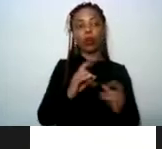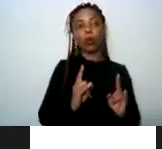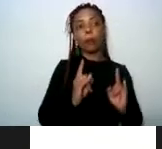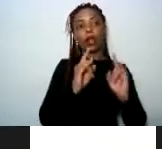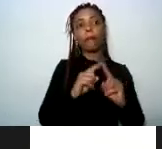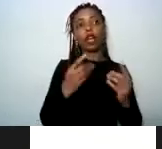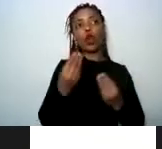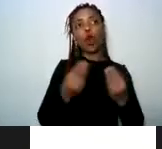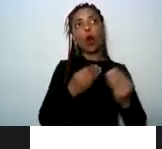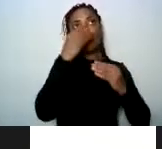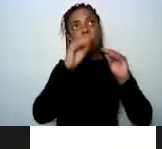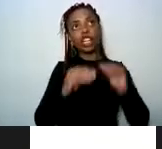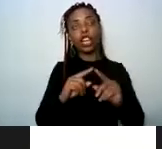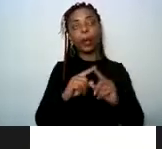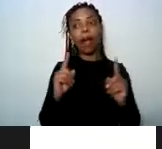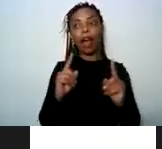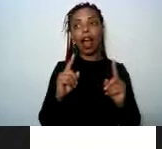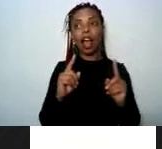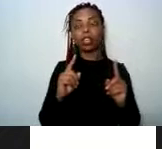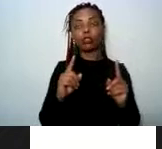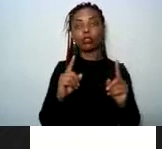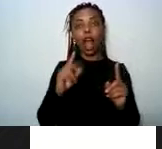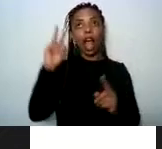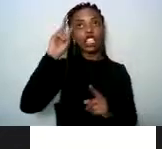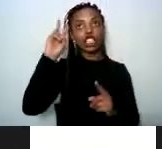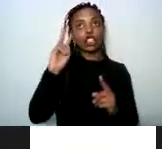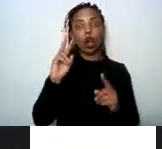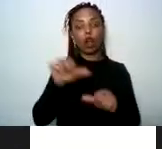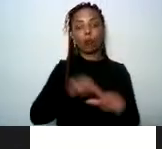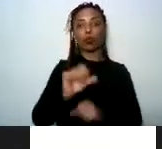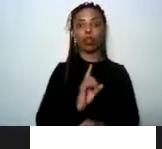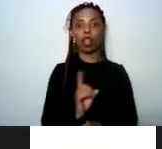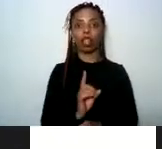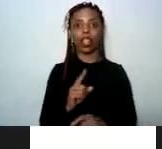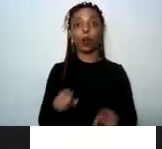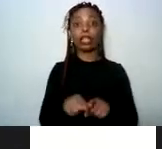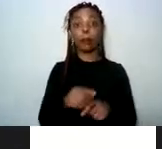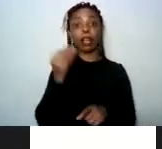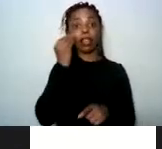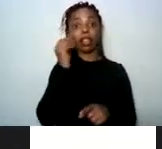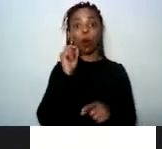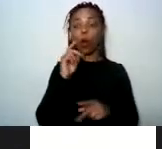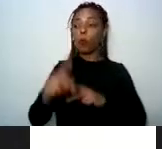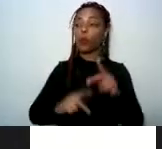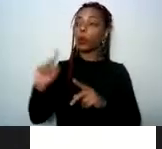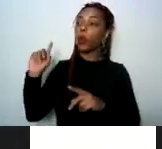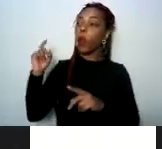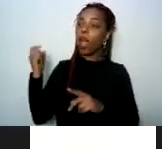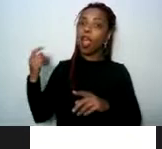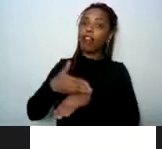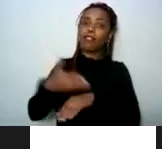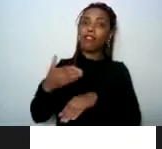modificar a sua história, mas tentando resgatar esse público que foi esvaído tanto pela